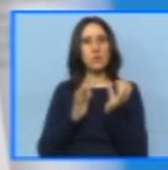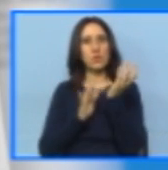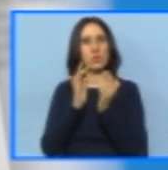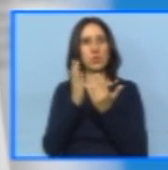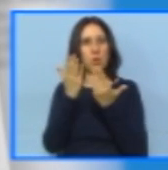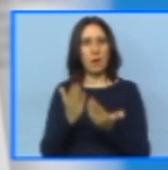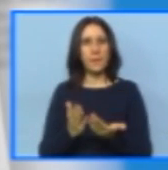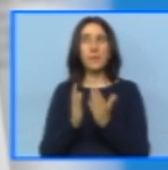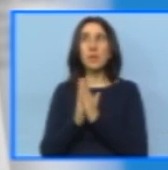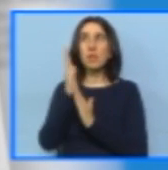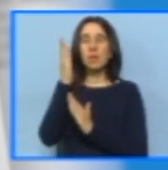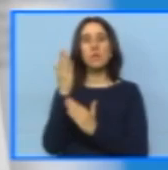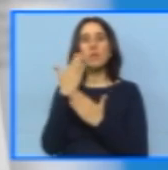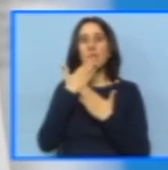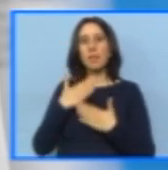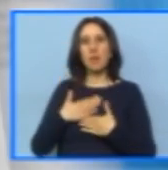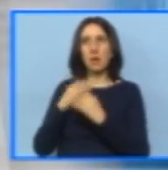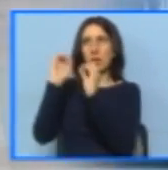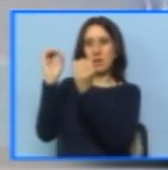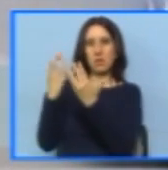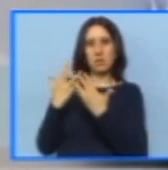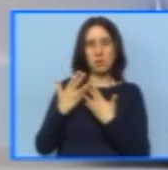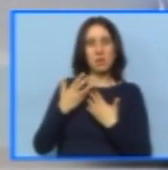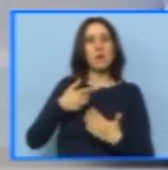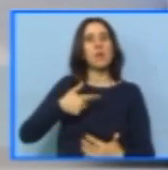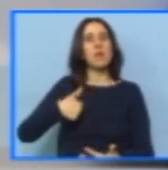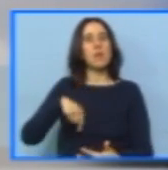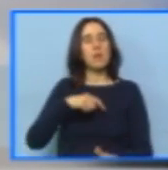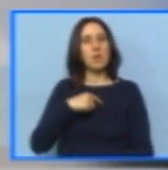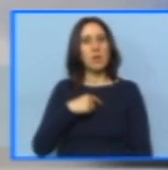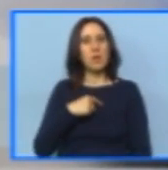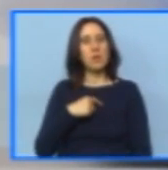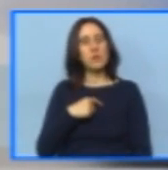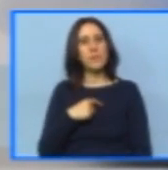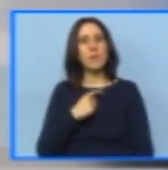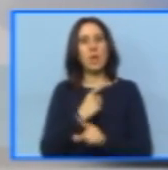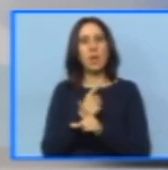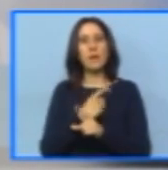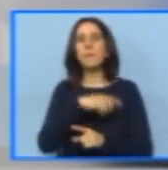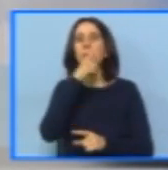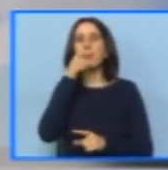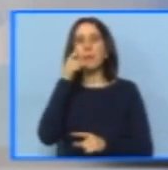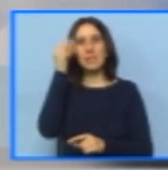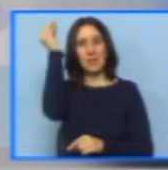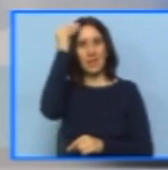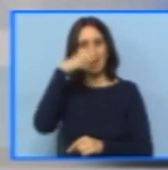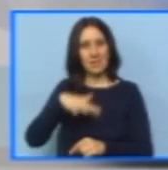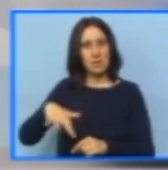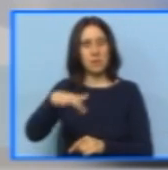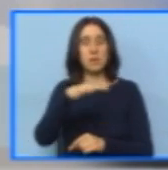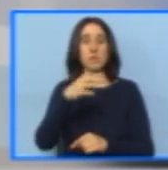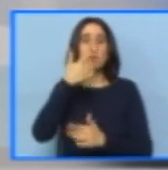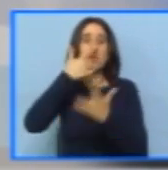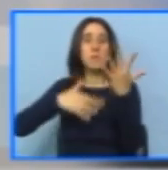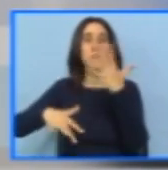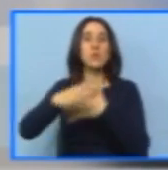Cristo. Deus deu-nos essa graça e somos chamados à terra da promessa. Os judeus também tiveram